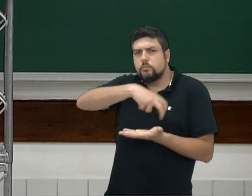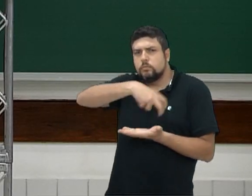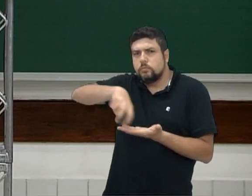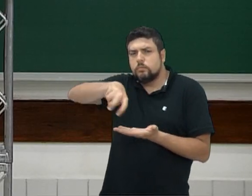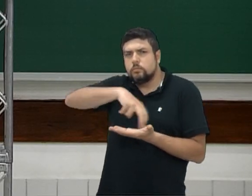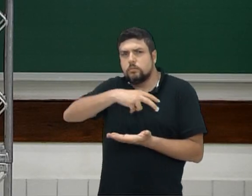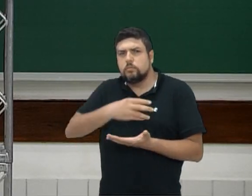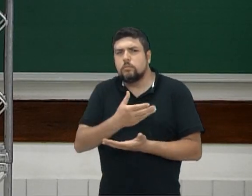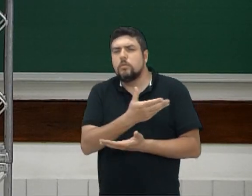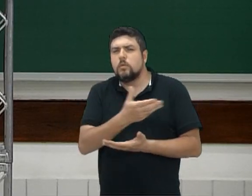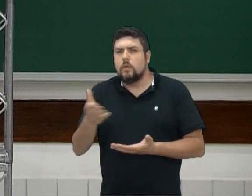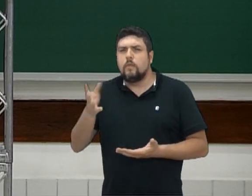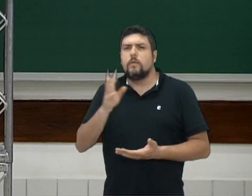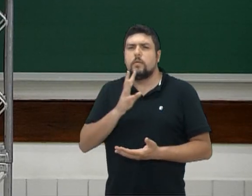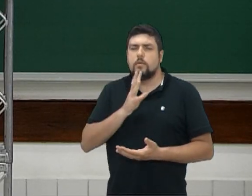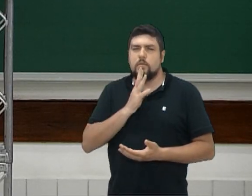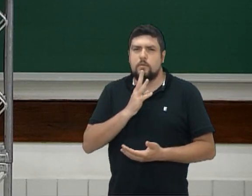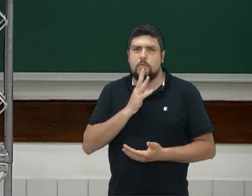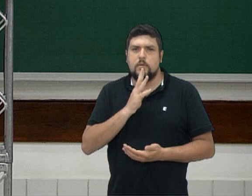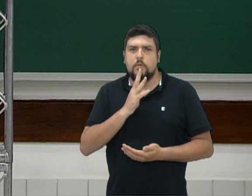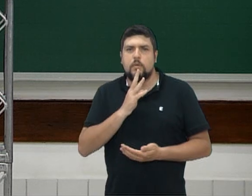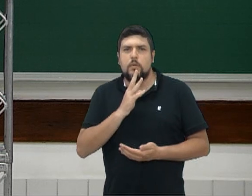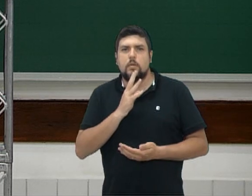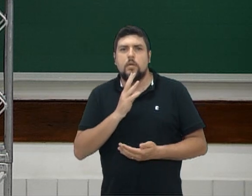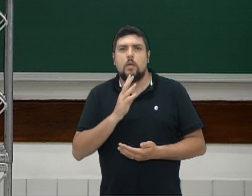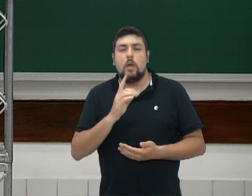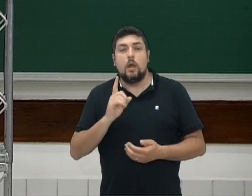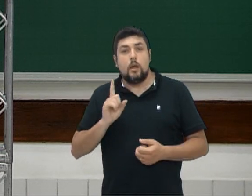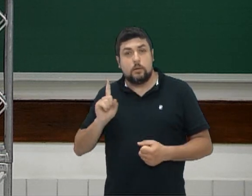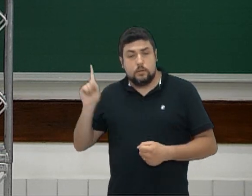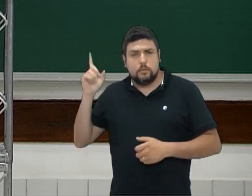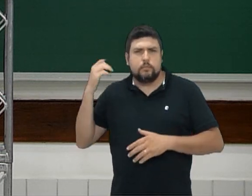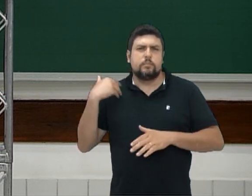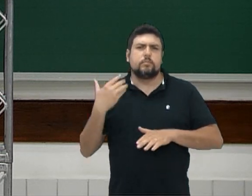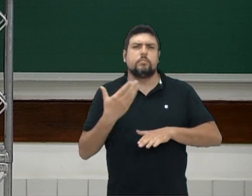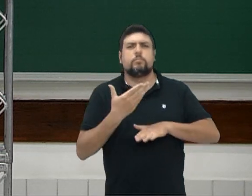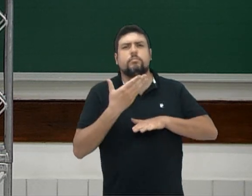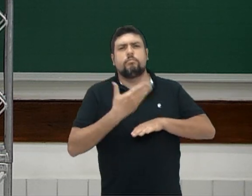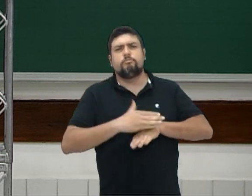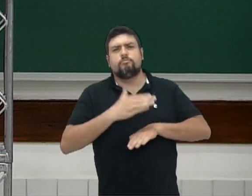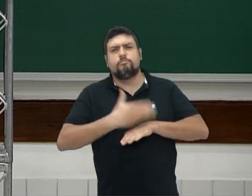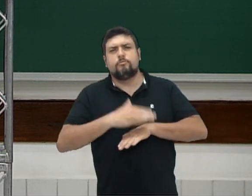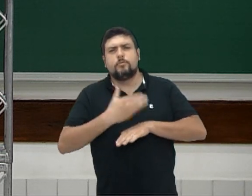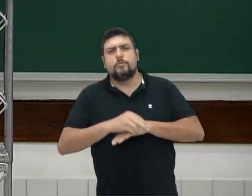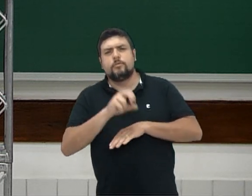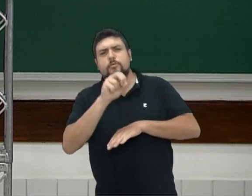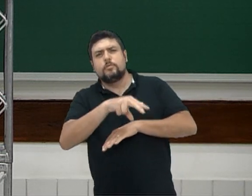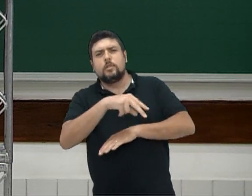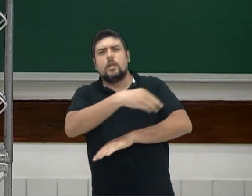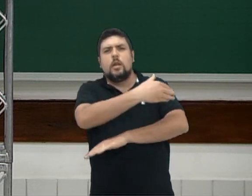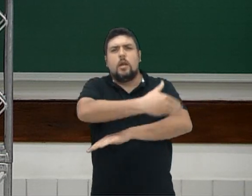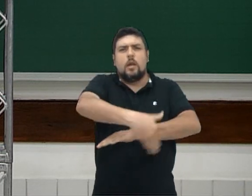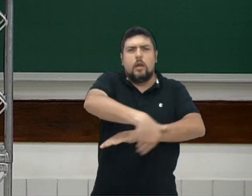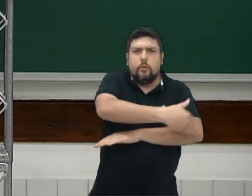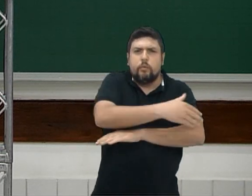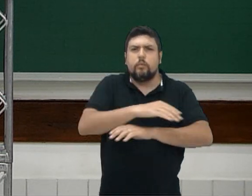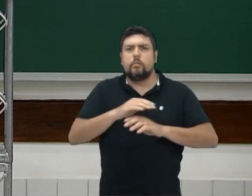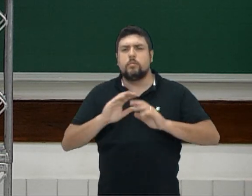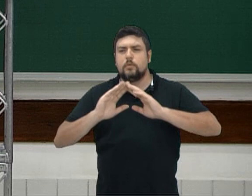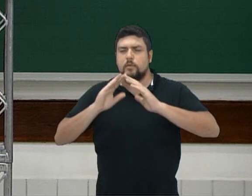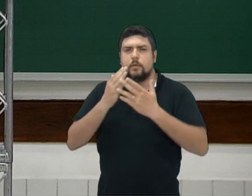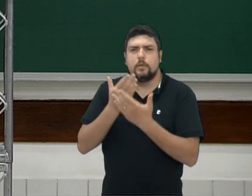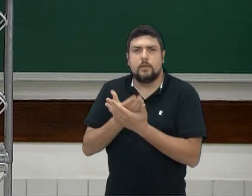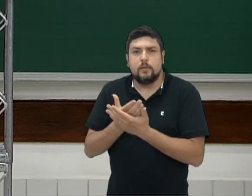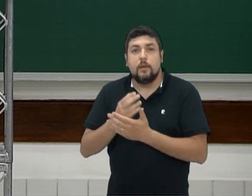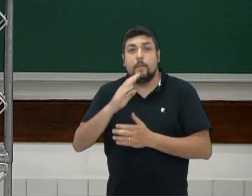vocês conhecem bastante, porque é um esporte bastante praticado, tanto na rua, na escola. O Brasil todo conhece uma